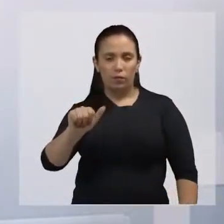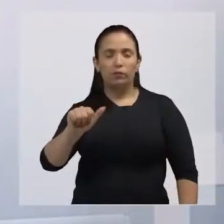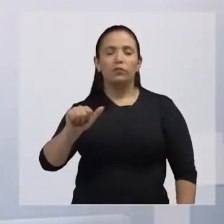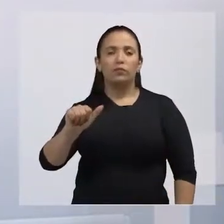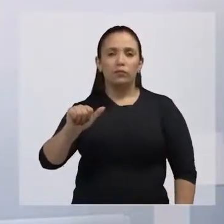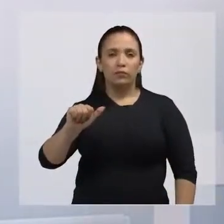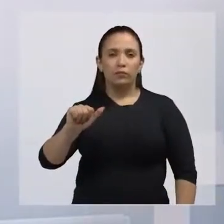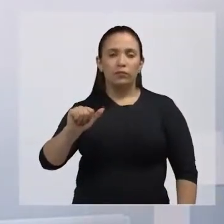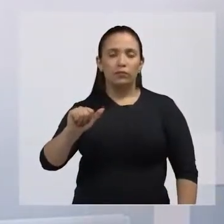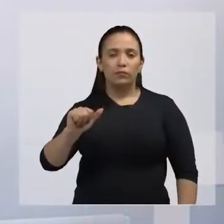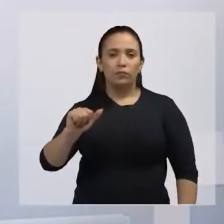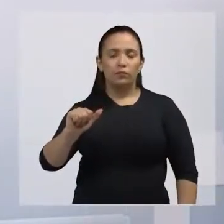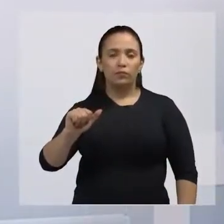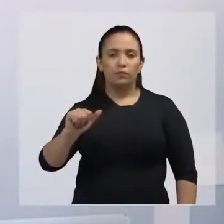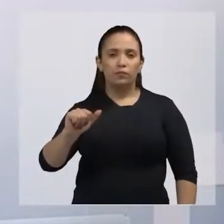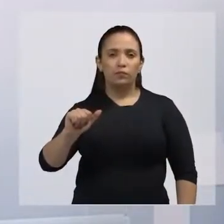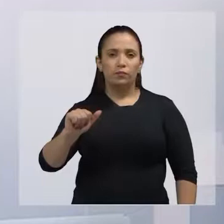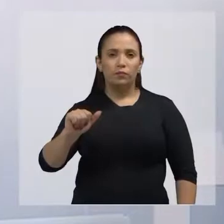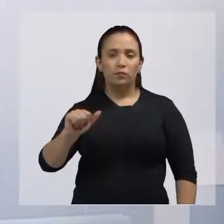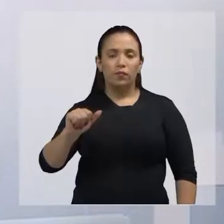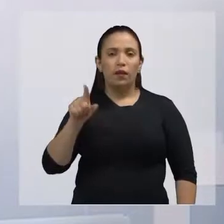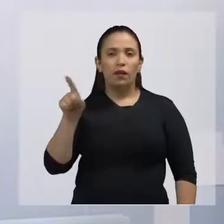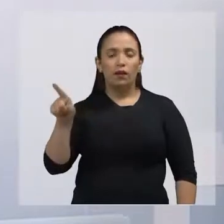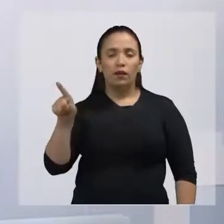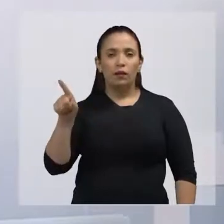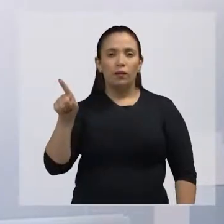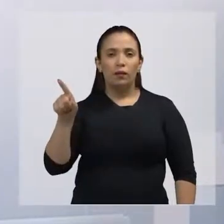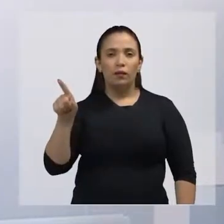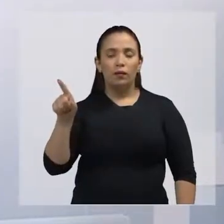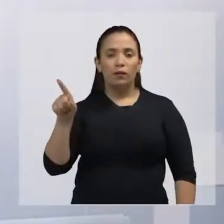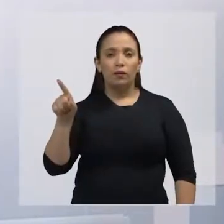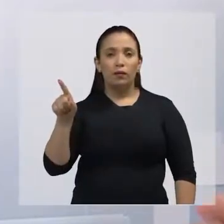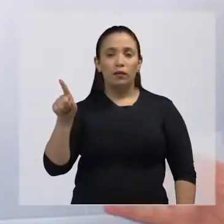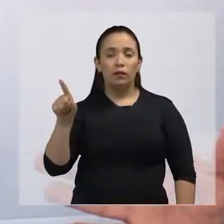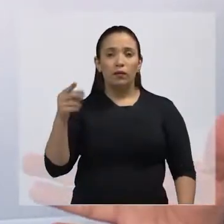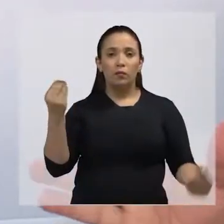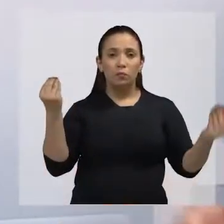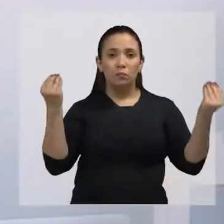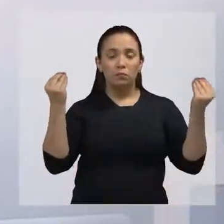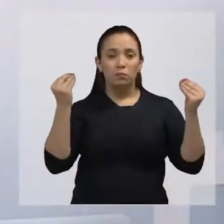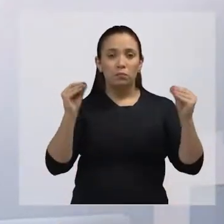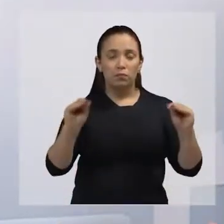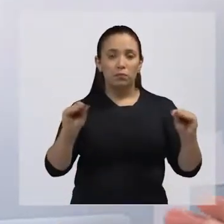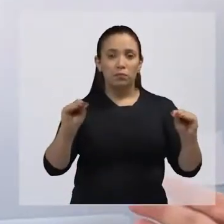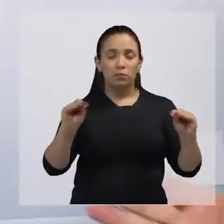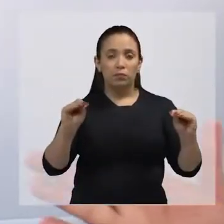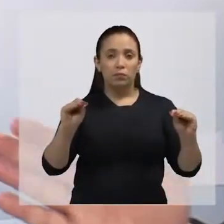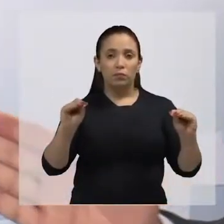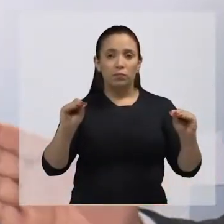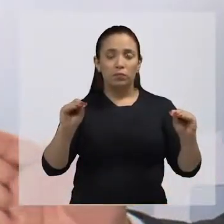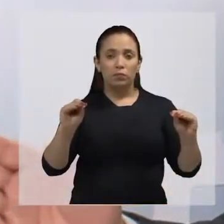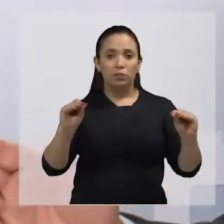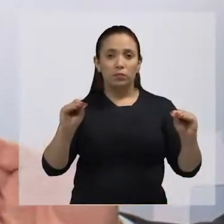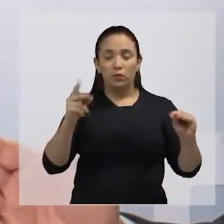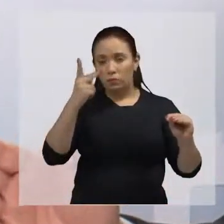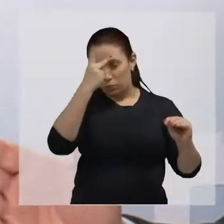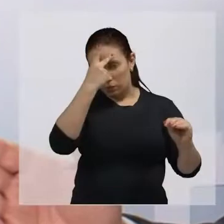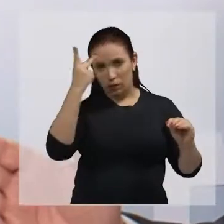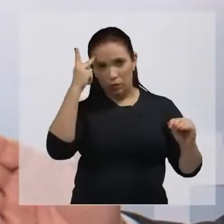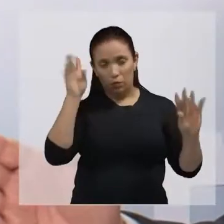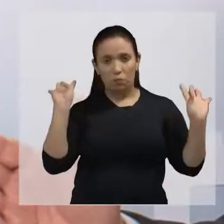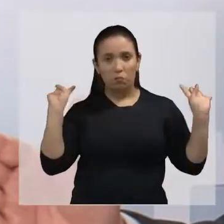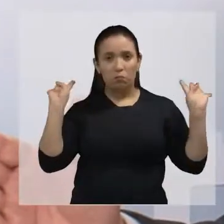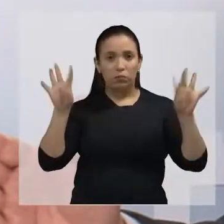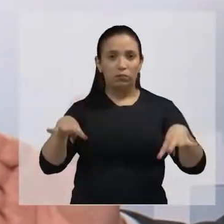pública. Não. O discurso dele encantou um eco muito grande. Não sei que vale